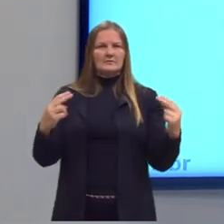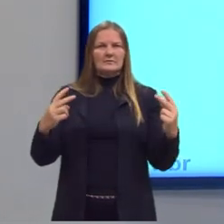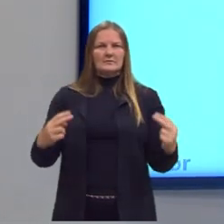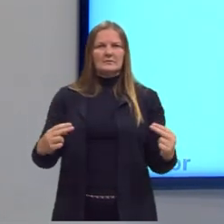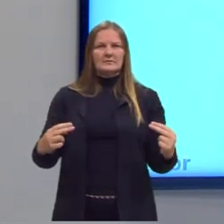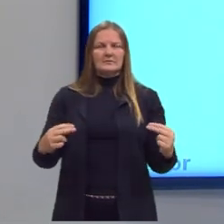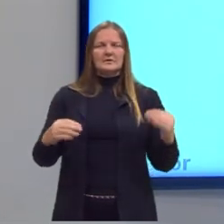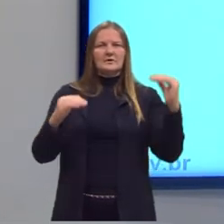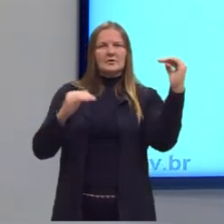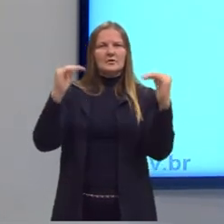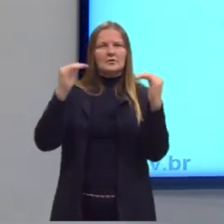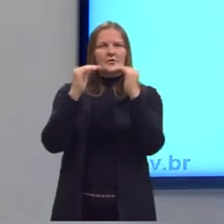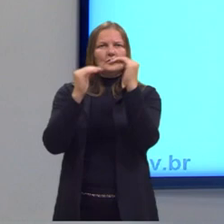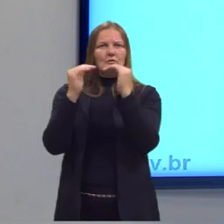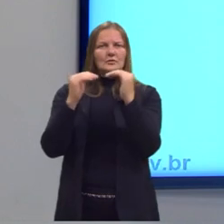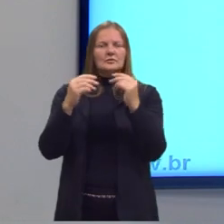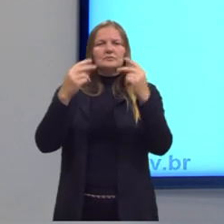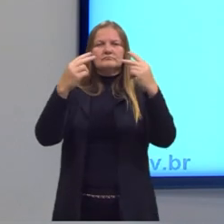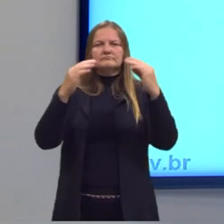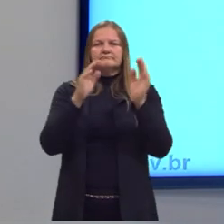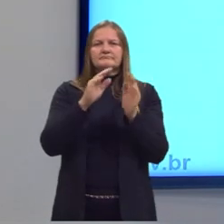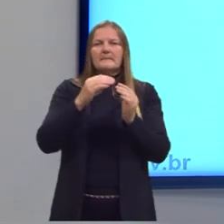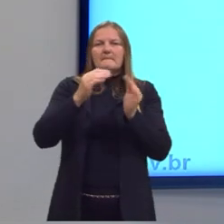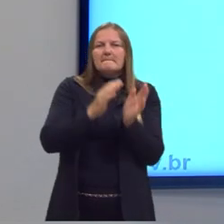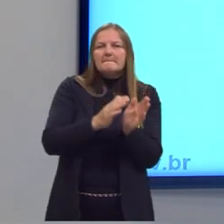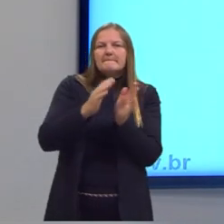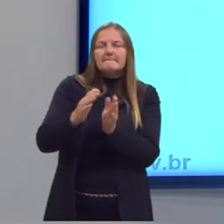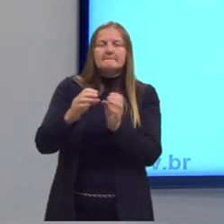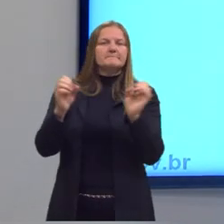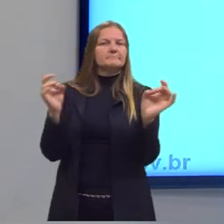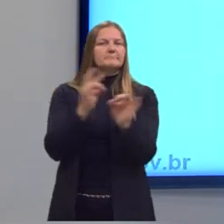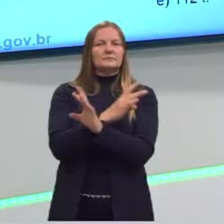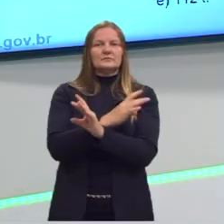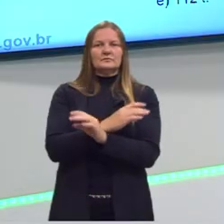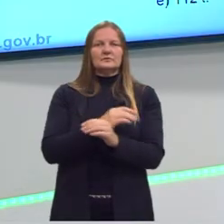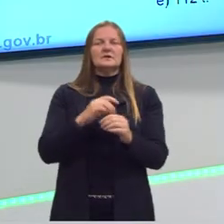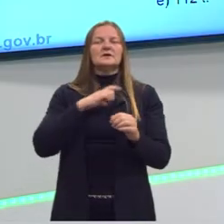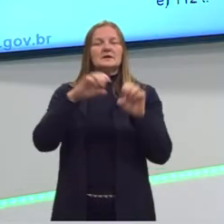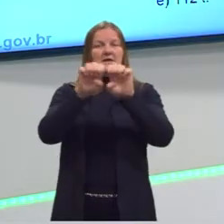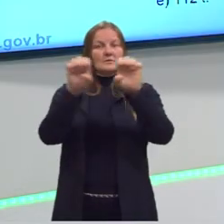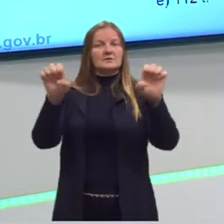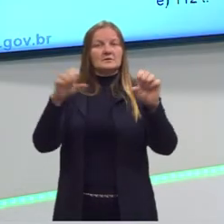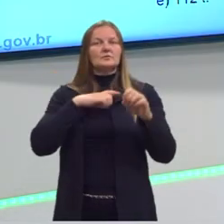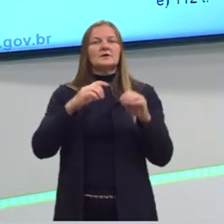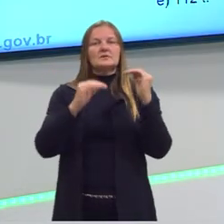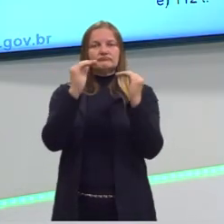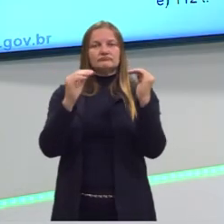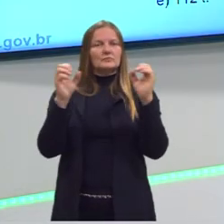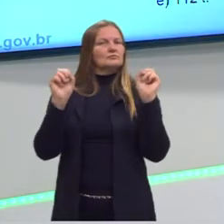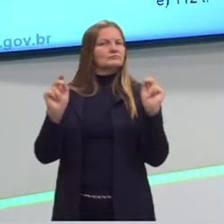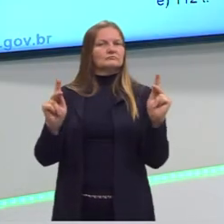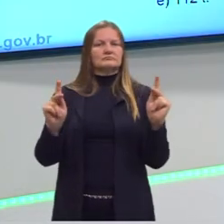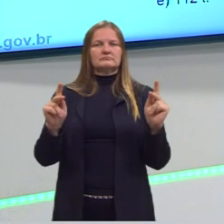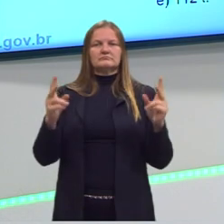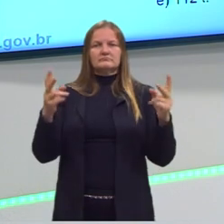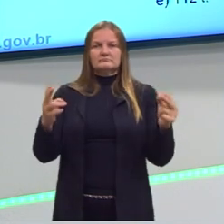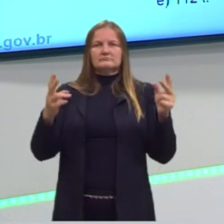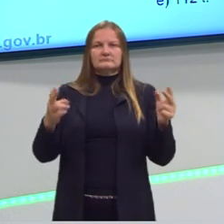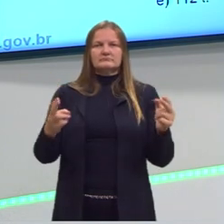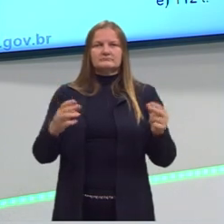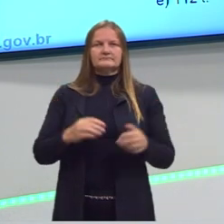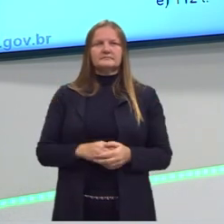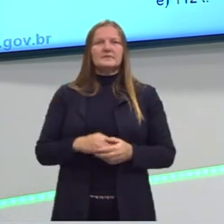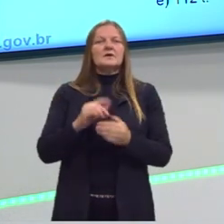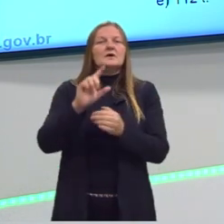Então os dois primeiros passos eu já matei né Tem equação e estava lançado depois